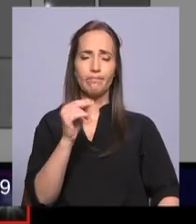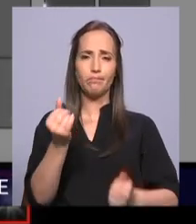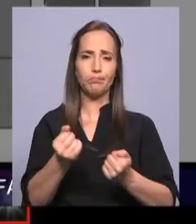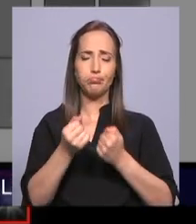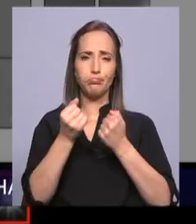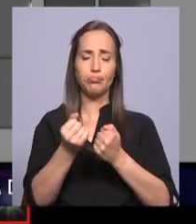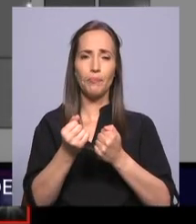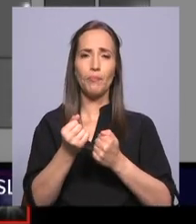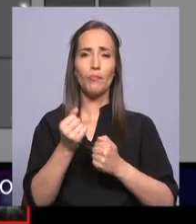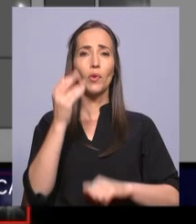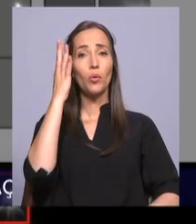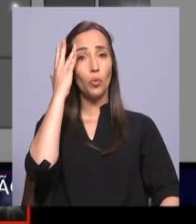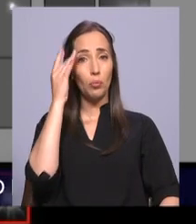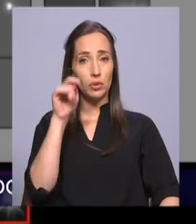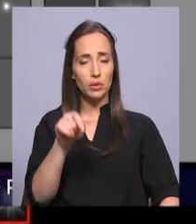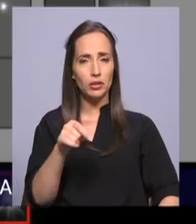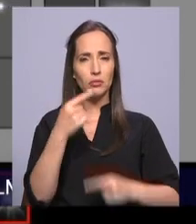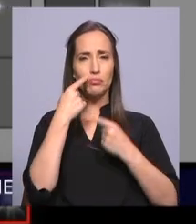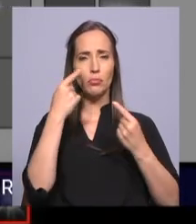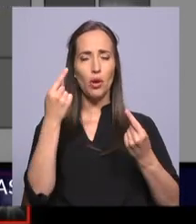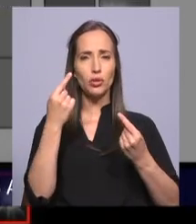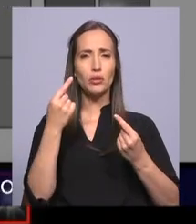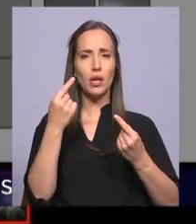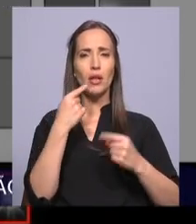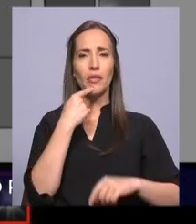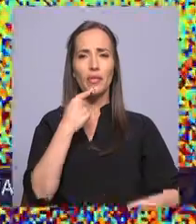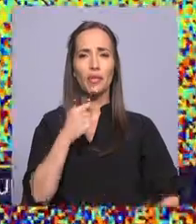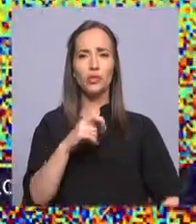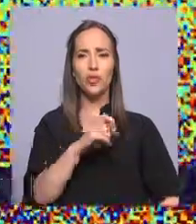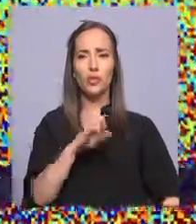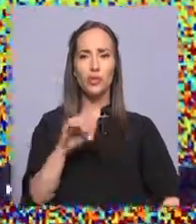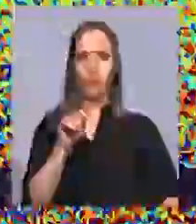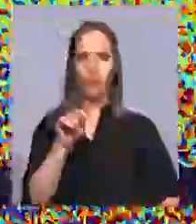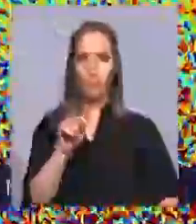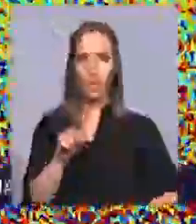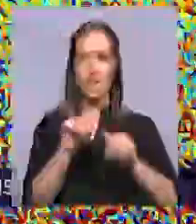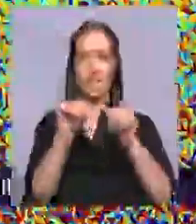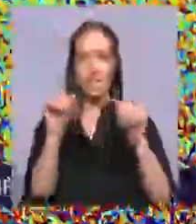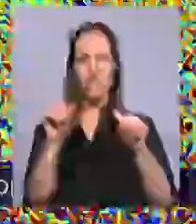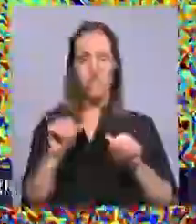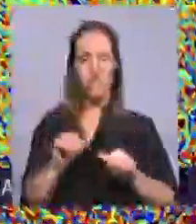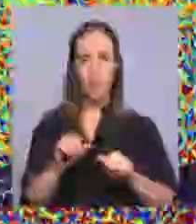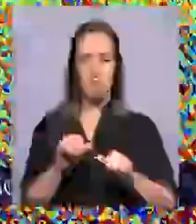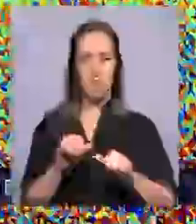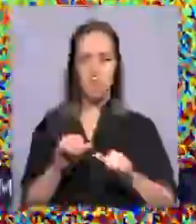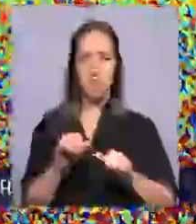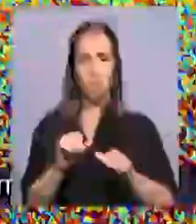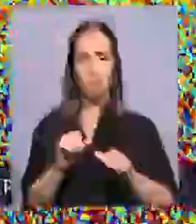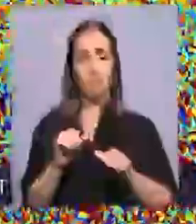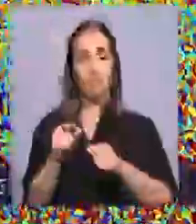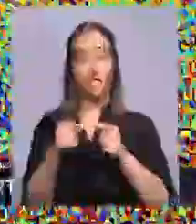estes dados do Gaia dão-nos, então, a indicação da massa e evolução de 800 mil sistemas binários.